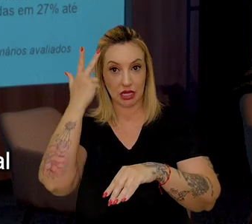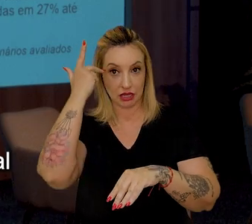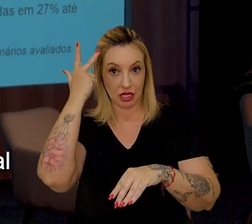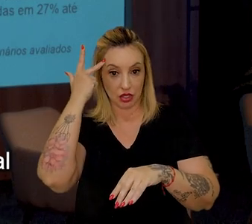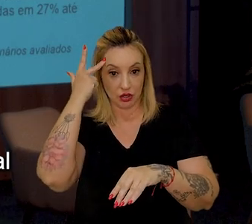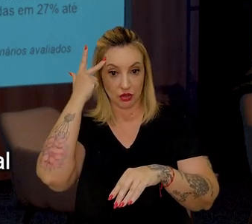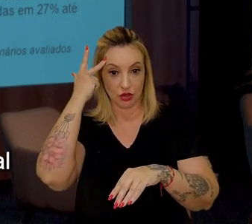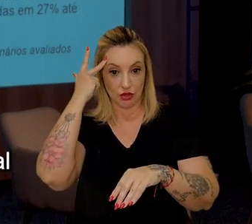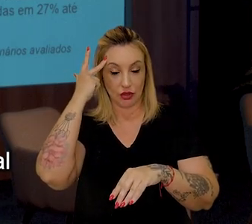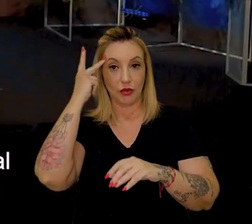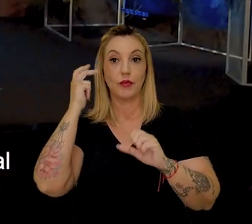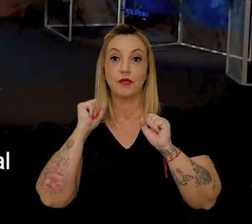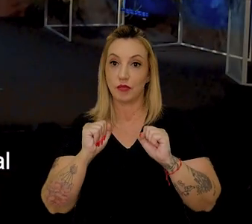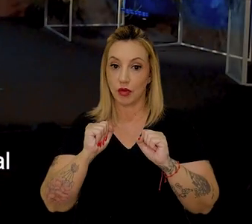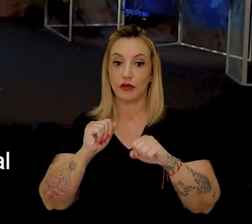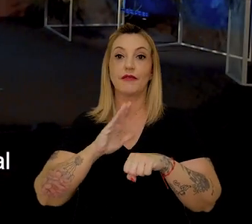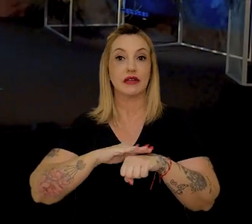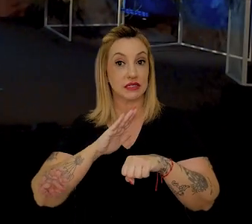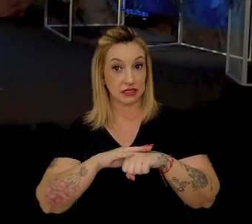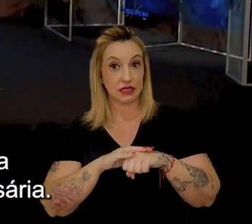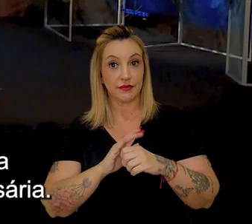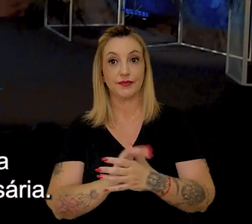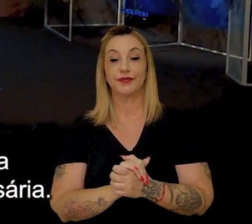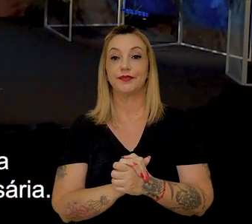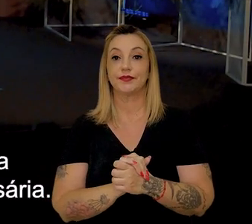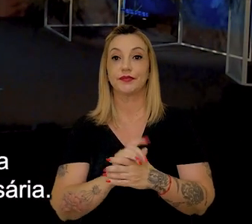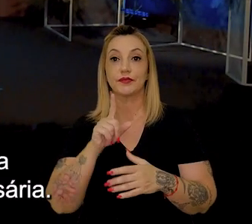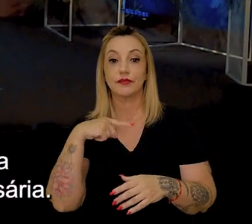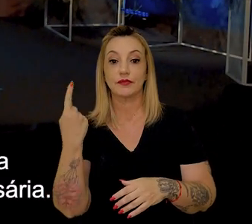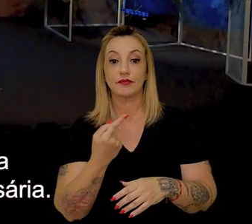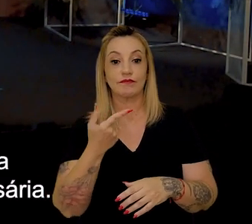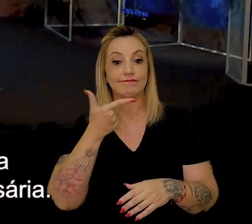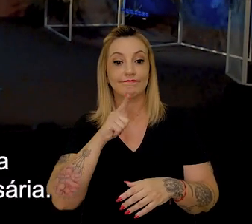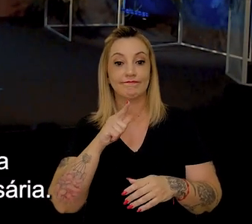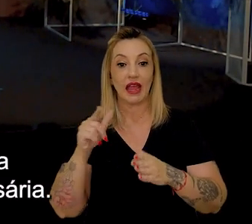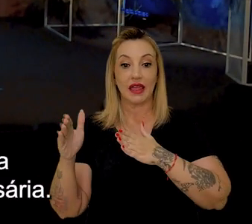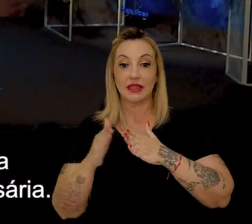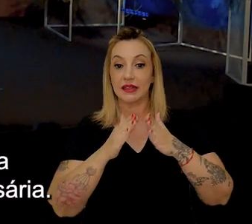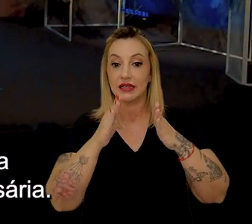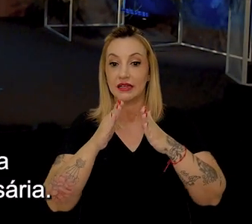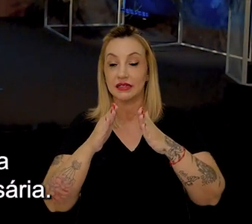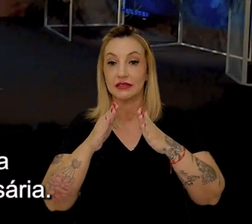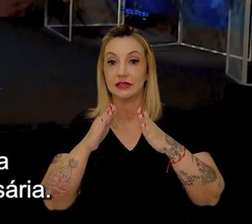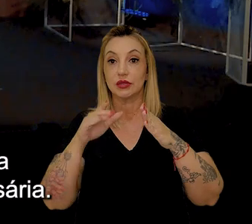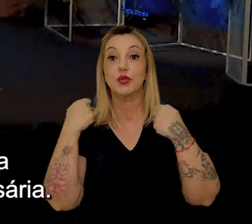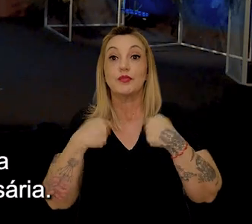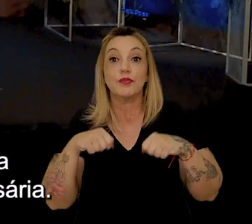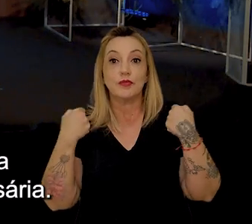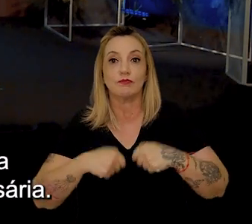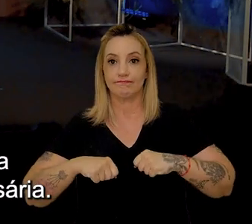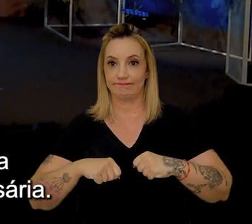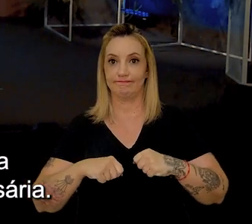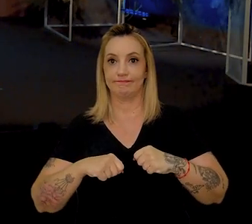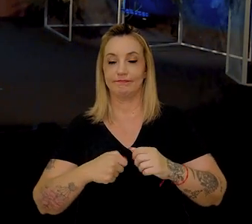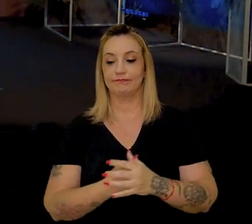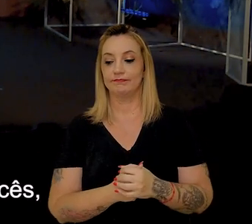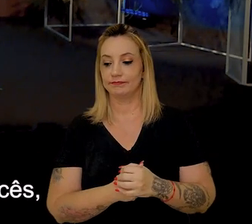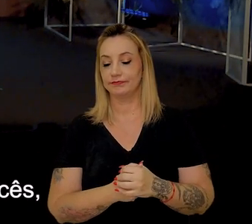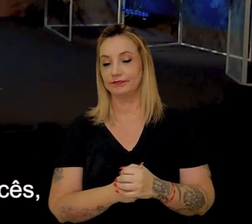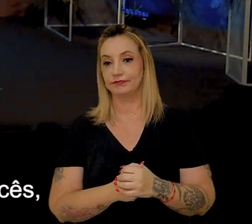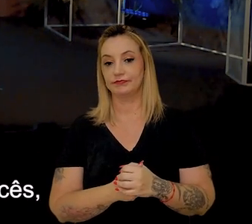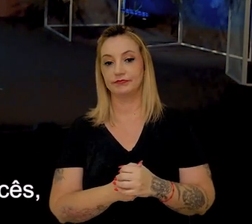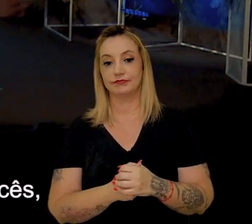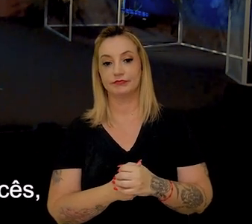natural colocaram que poderiam fazer nós não chegamos numa trajetória nem perto do que seria aquela necessária